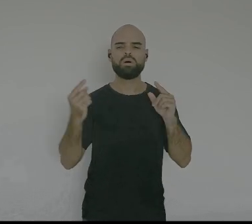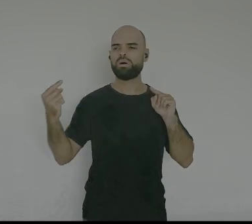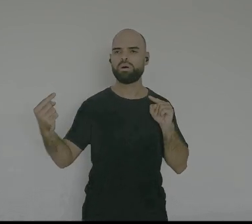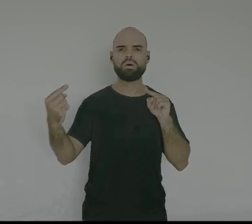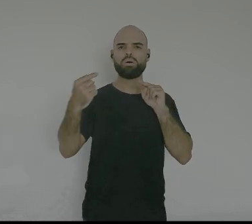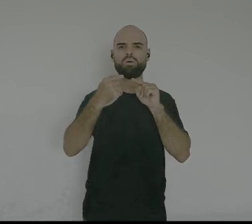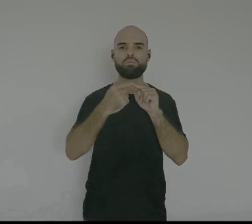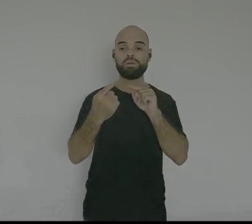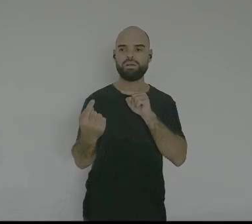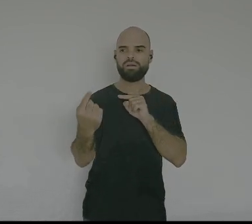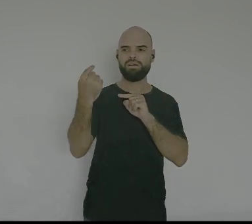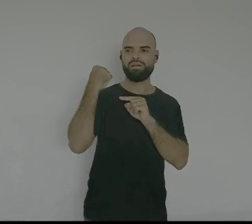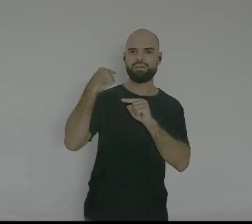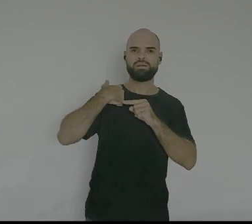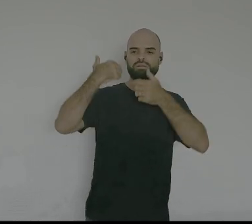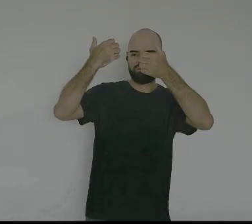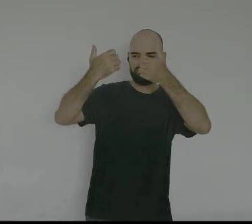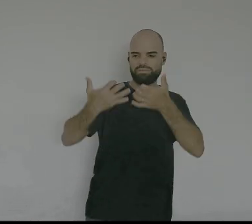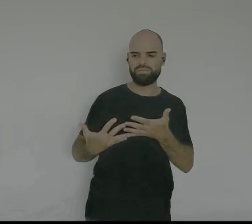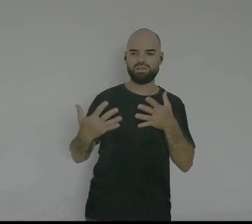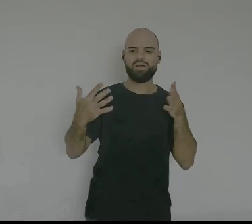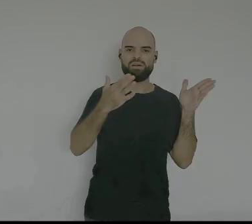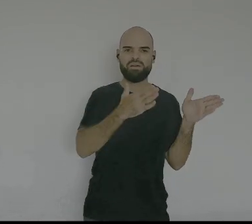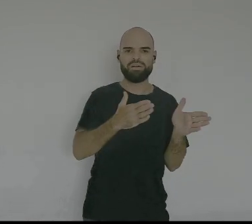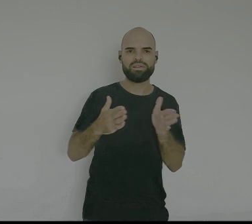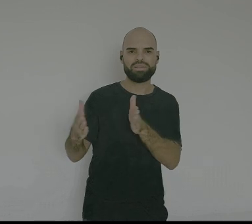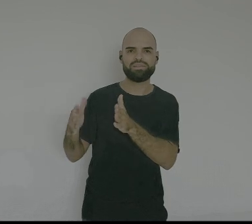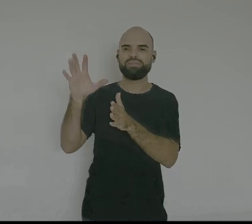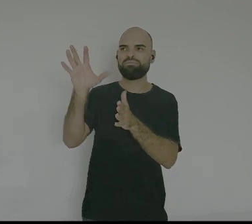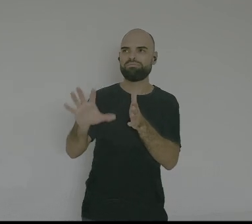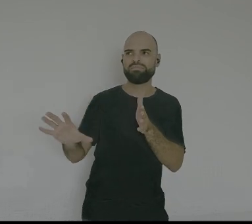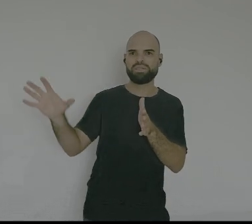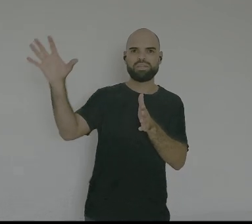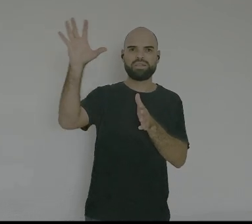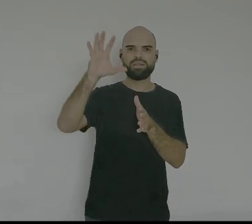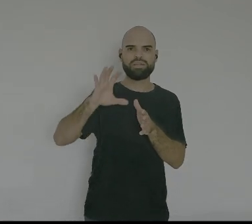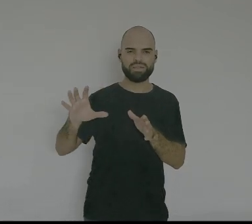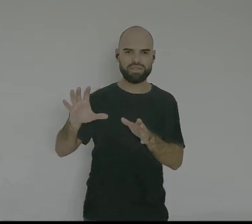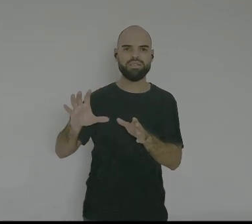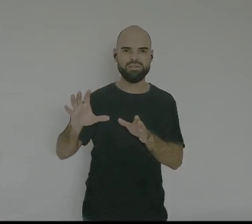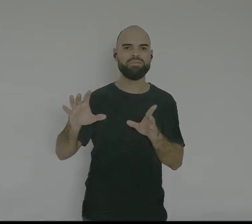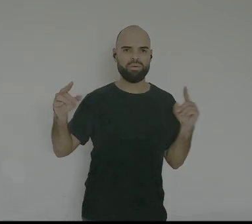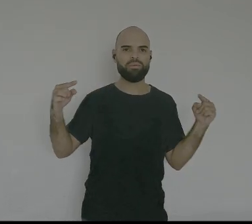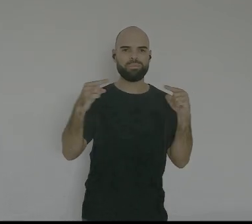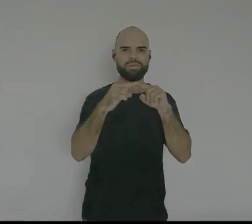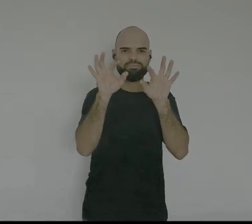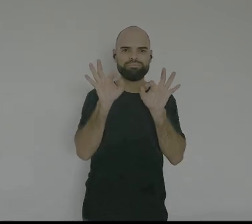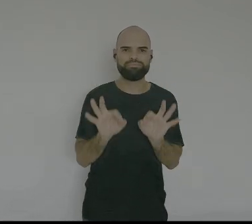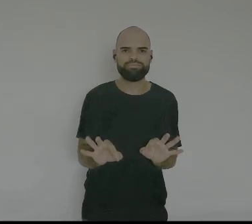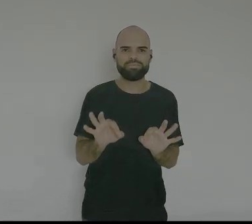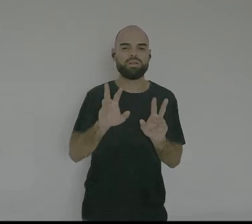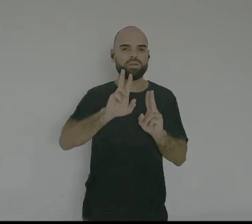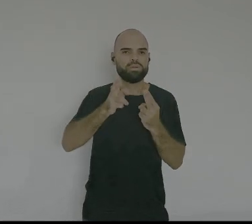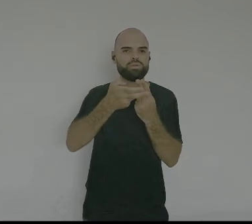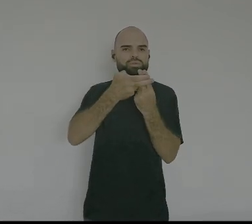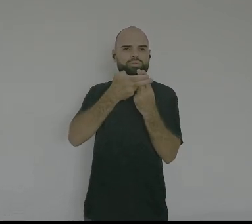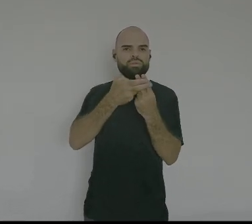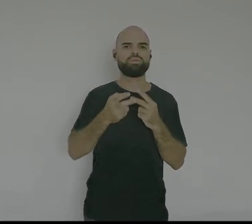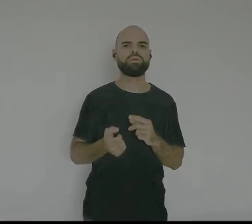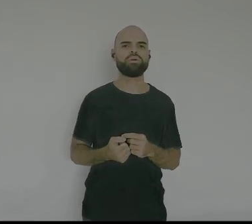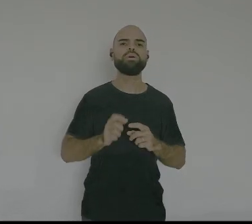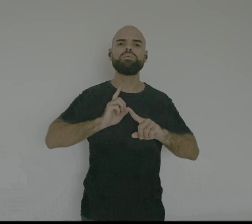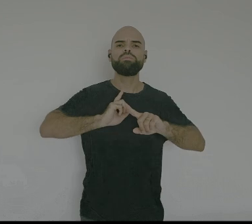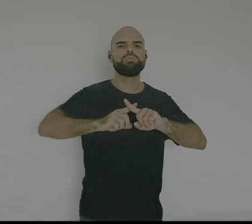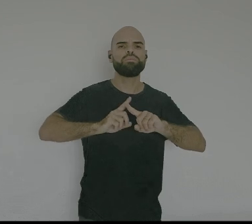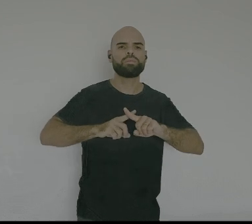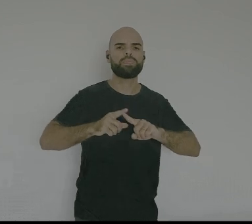de governança muito afinado com aqueles princípios que mostrei anteriormente da organização de rede.